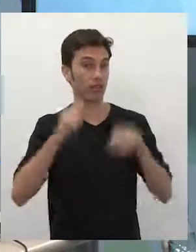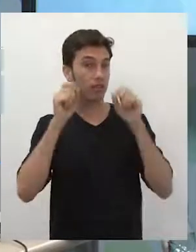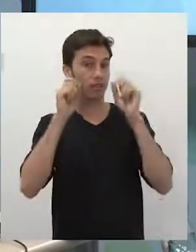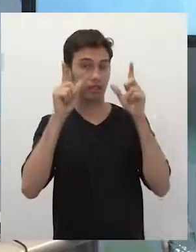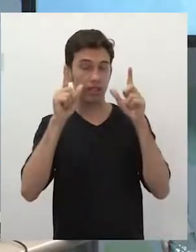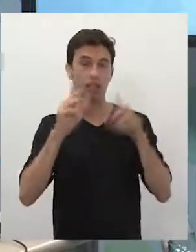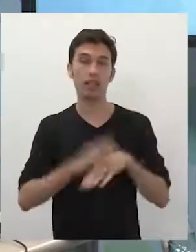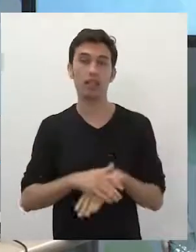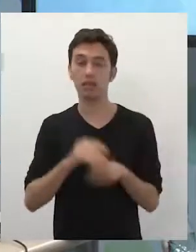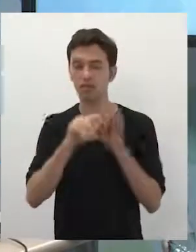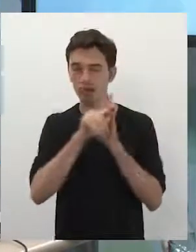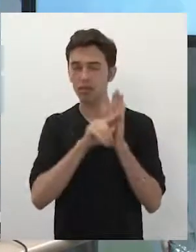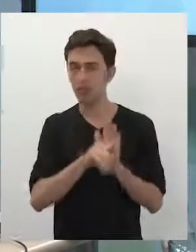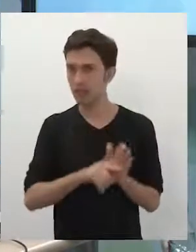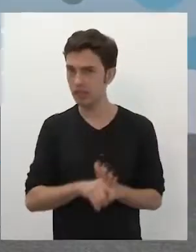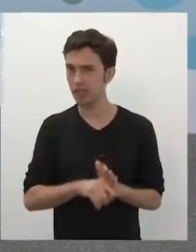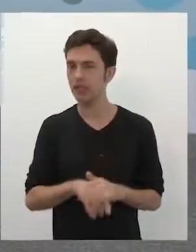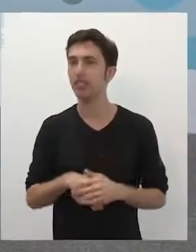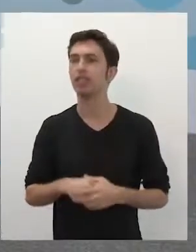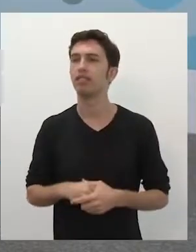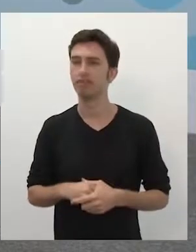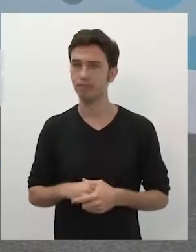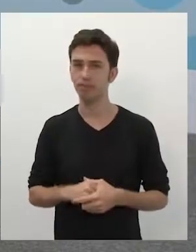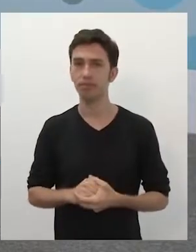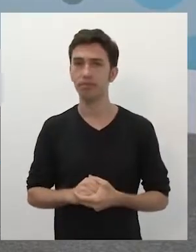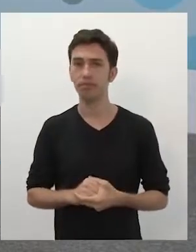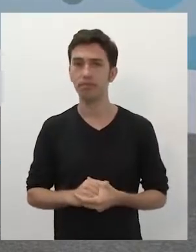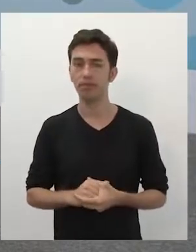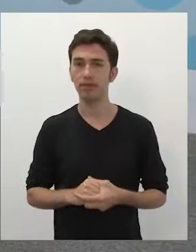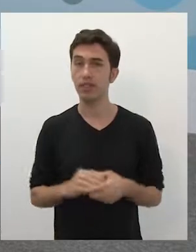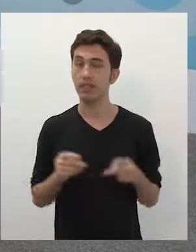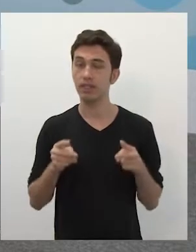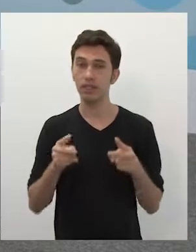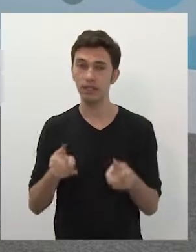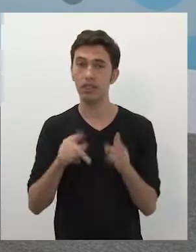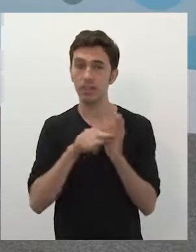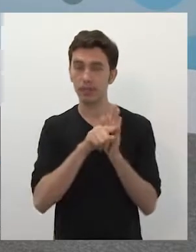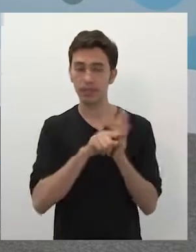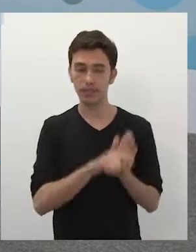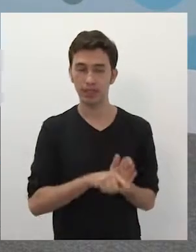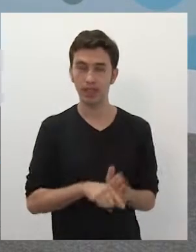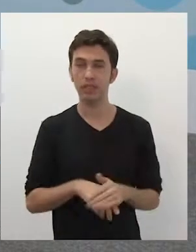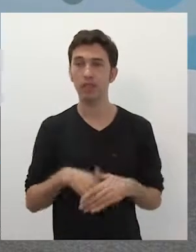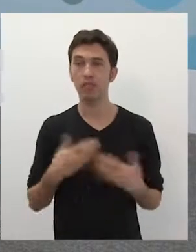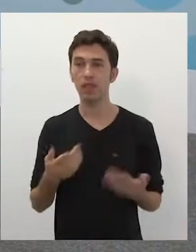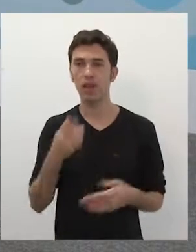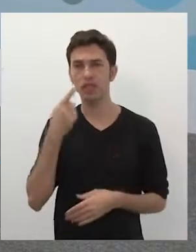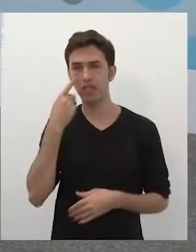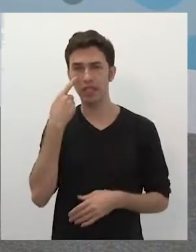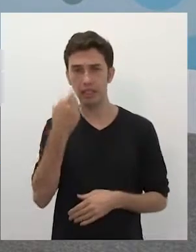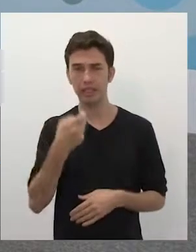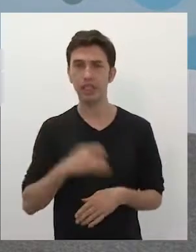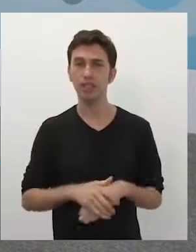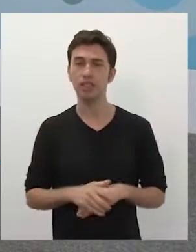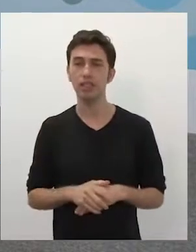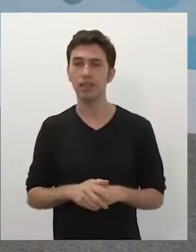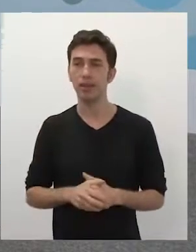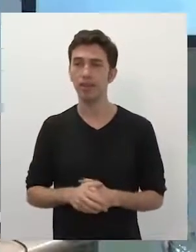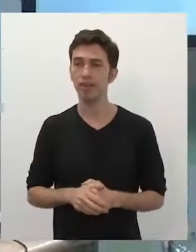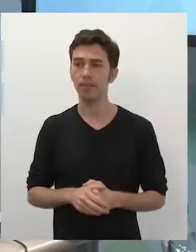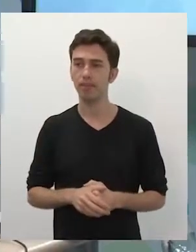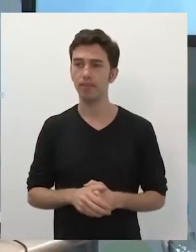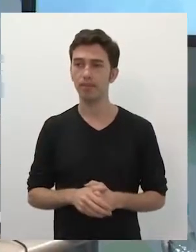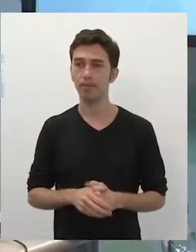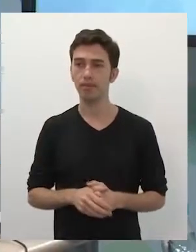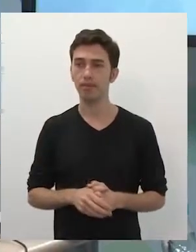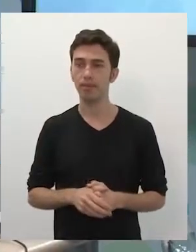novamente, pesquise, né? Sempre. Pesquise sempre. E eu acho muito interessante, né? A Dani falou aí eu sigo um estilo